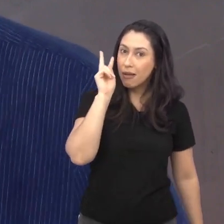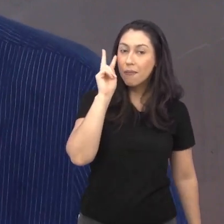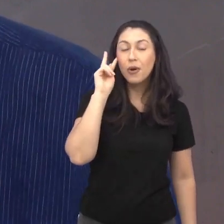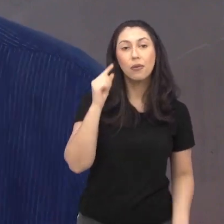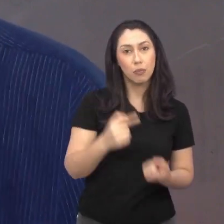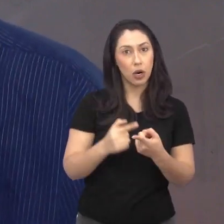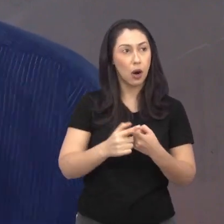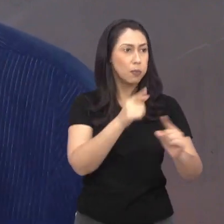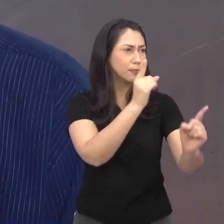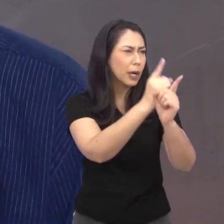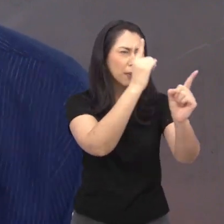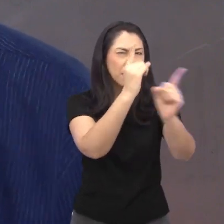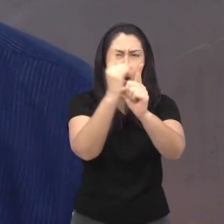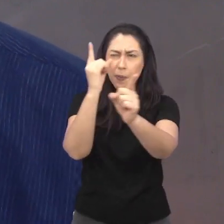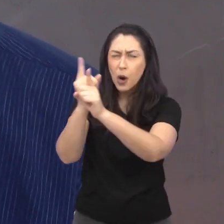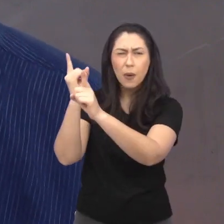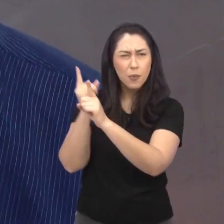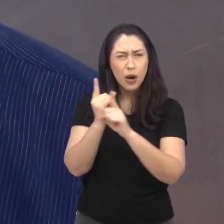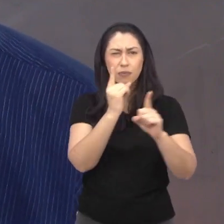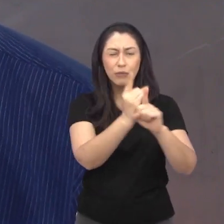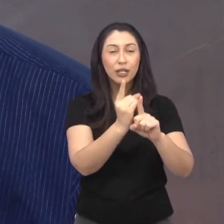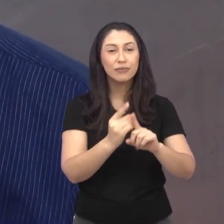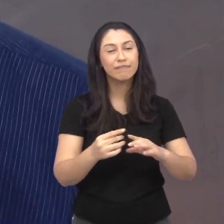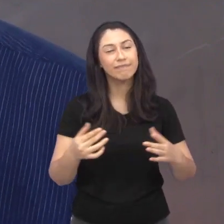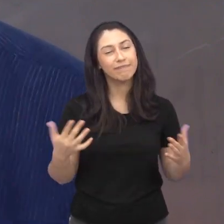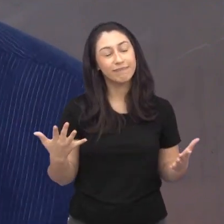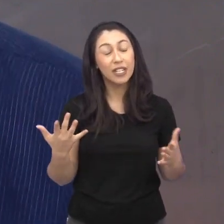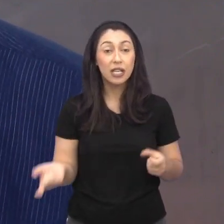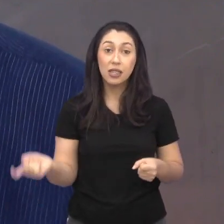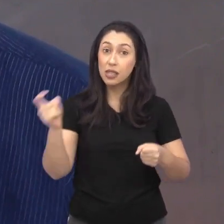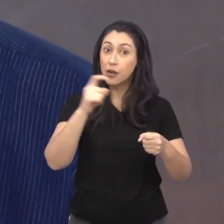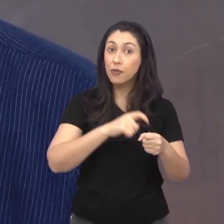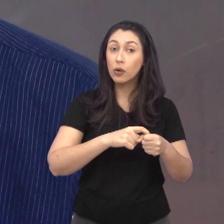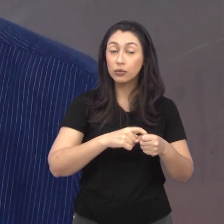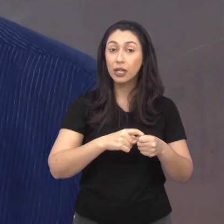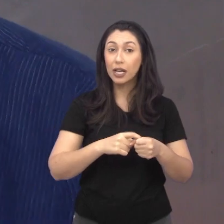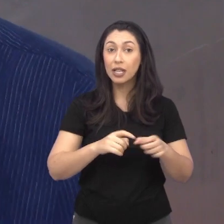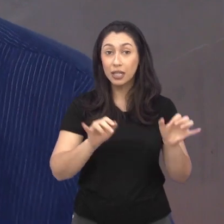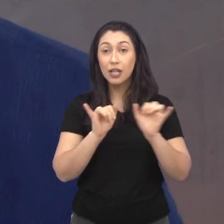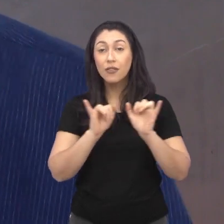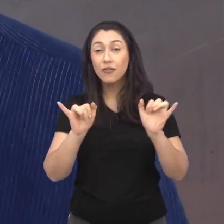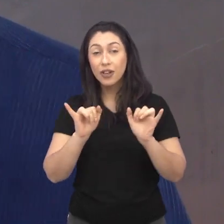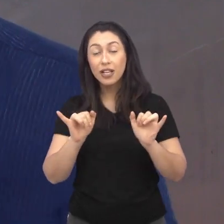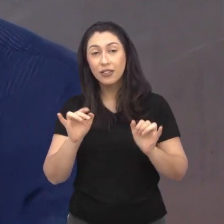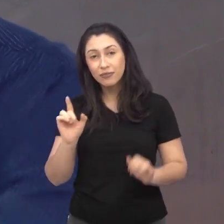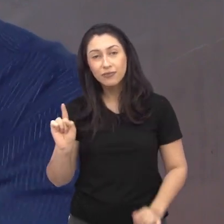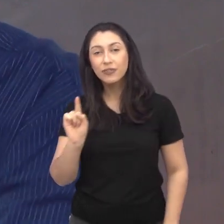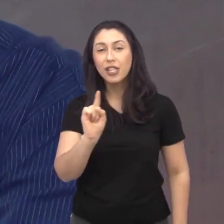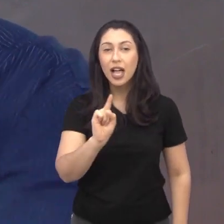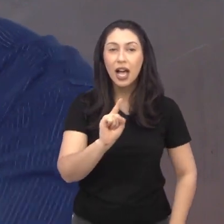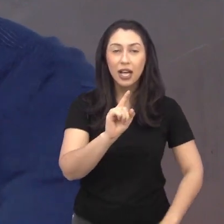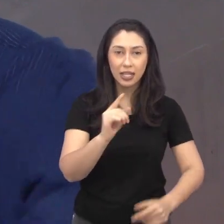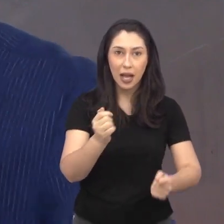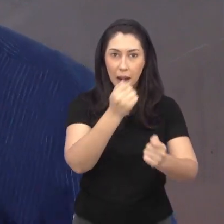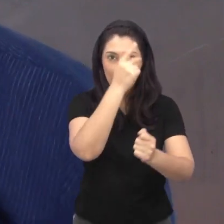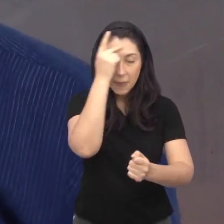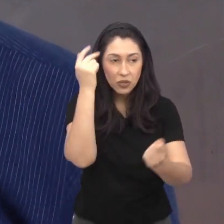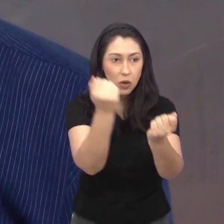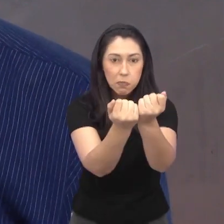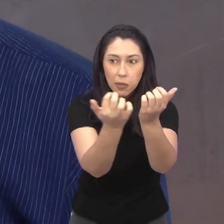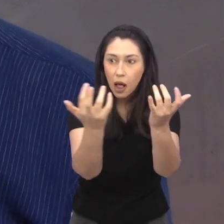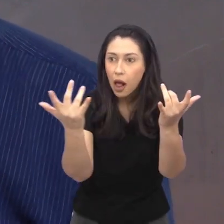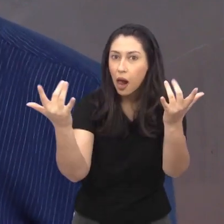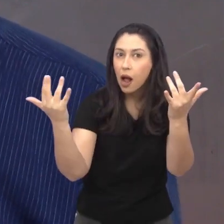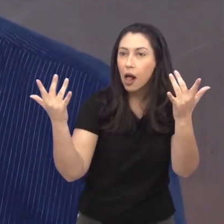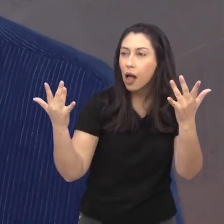né? Porque encontra tanta gente, né? E aí, na volta dele, ele falou, ele foi até o povo que estava na